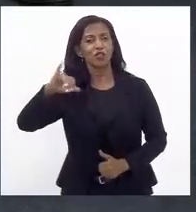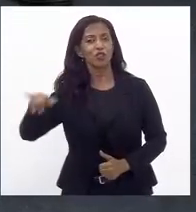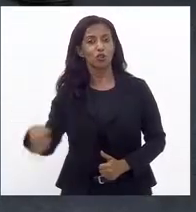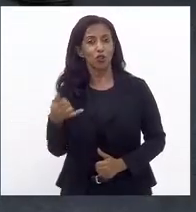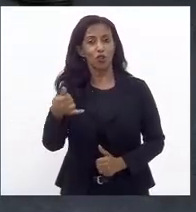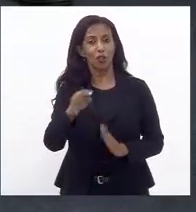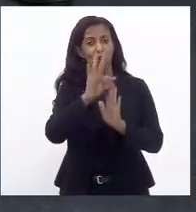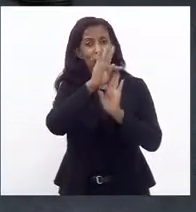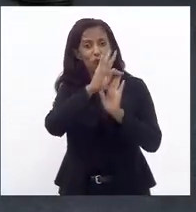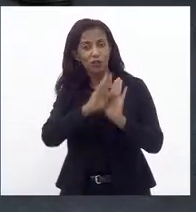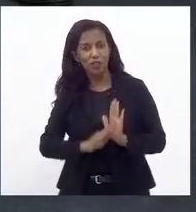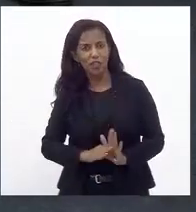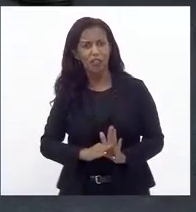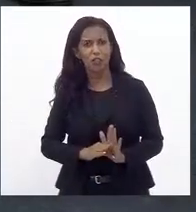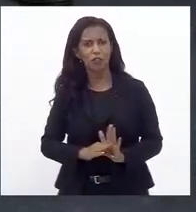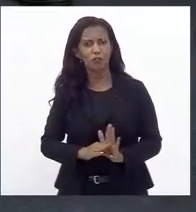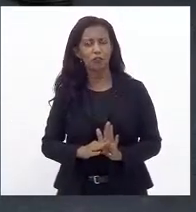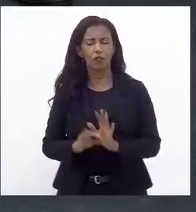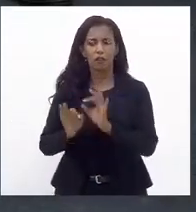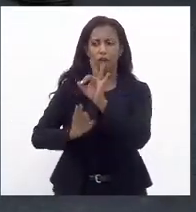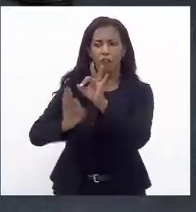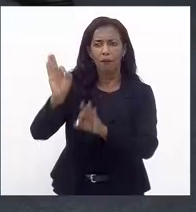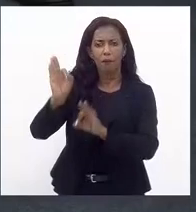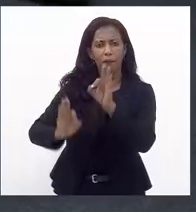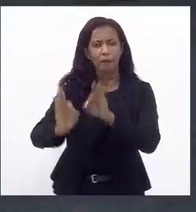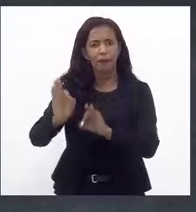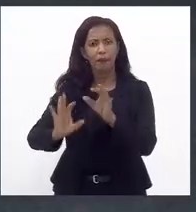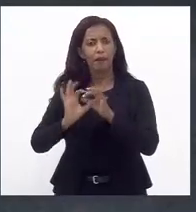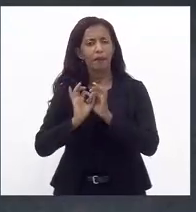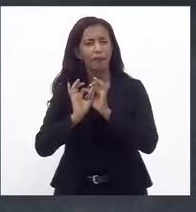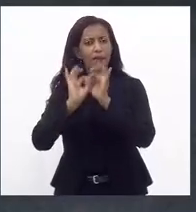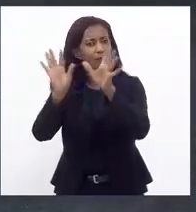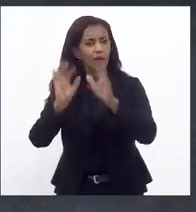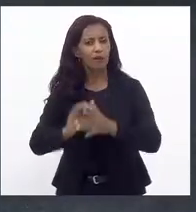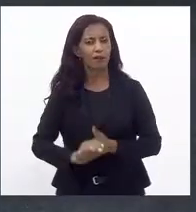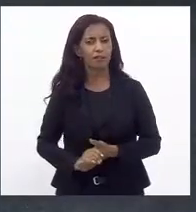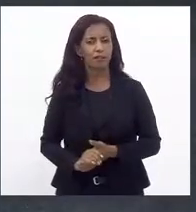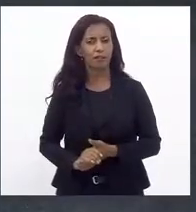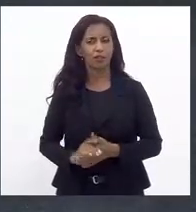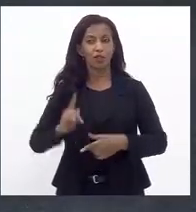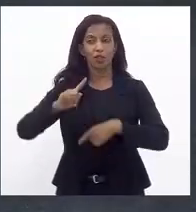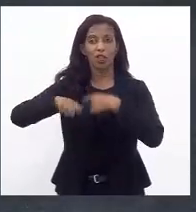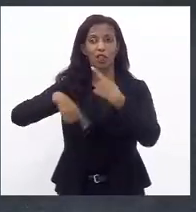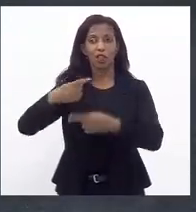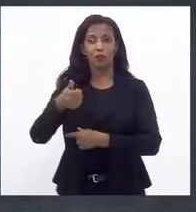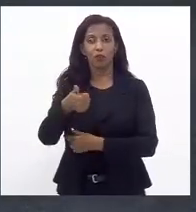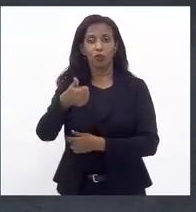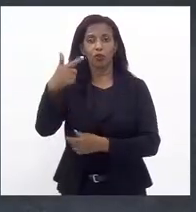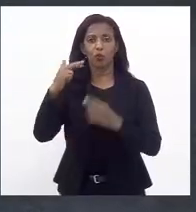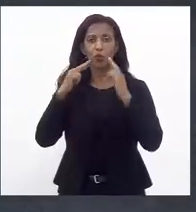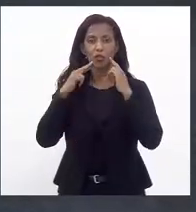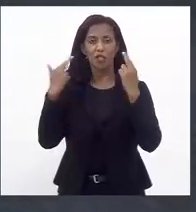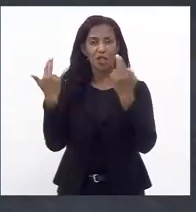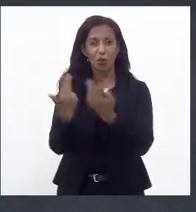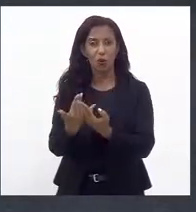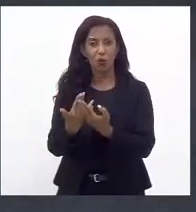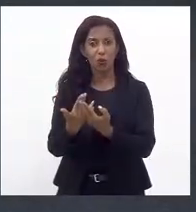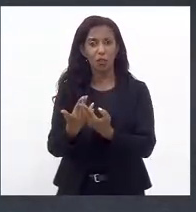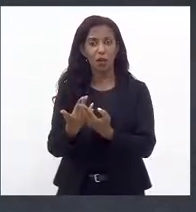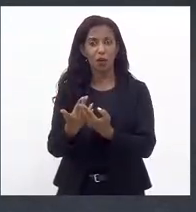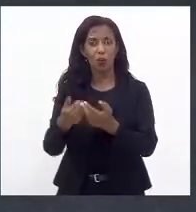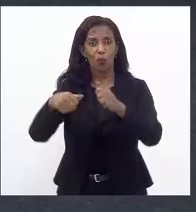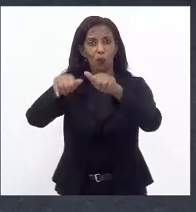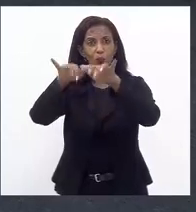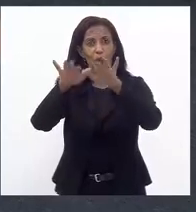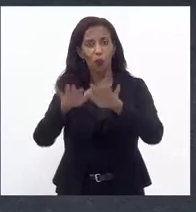com o texto que foi construído o termo praticamente depois de 12 audiências públicas desse